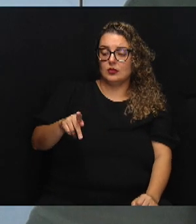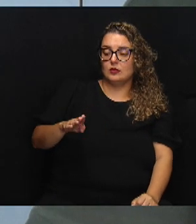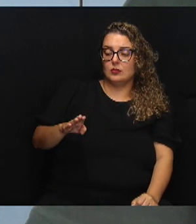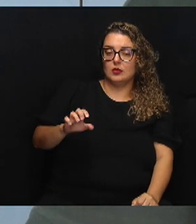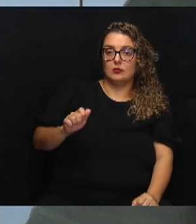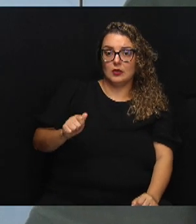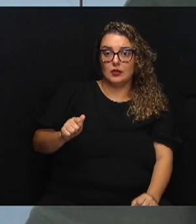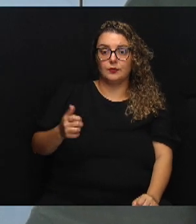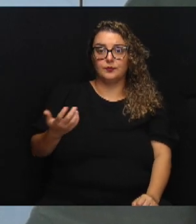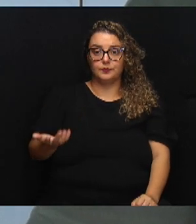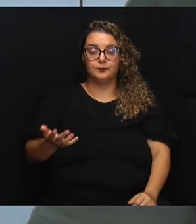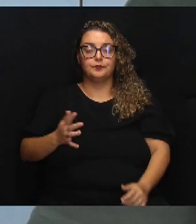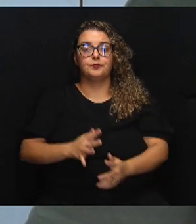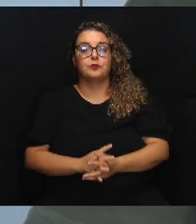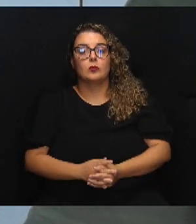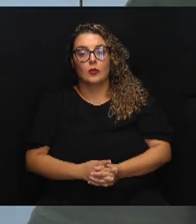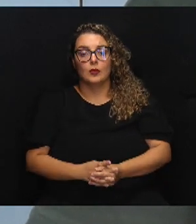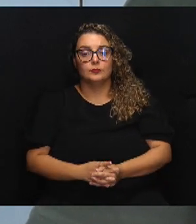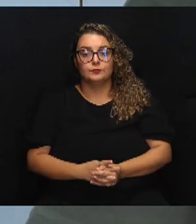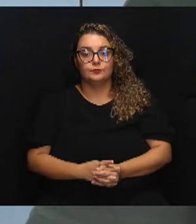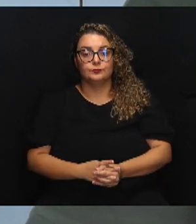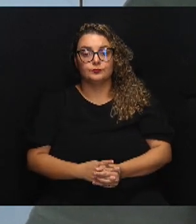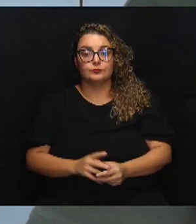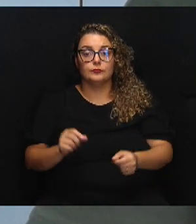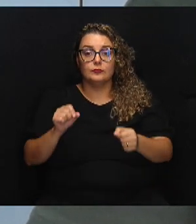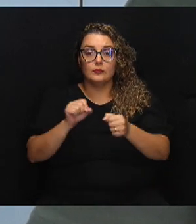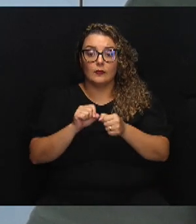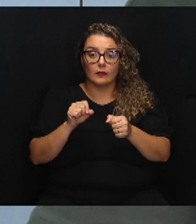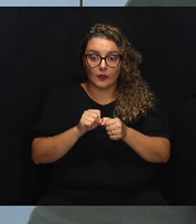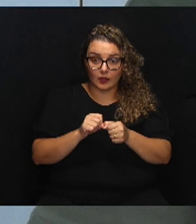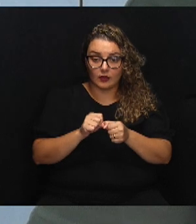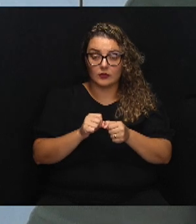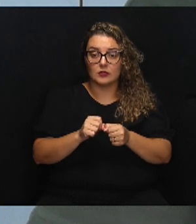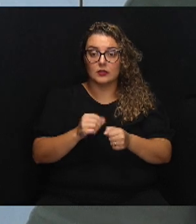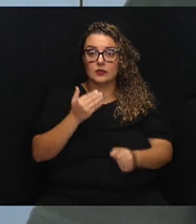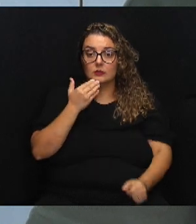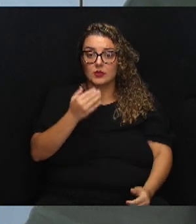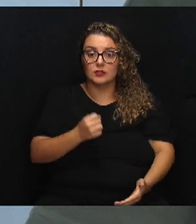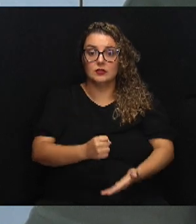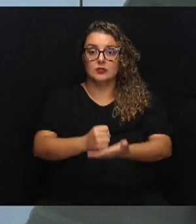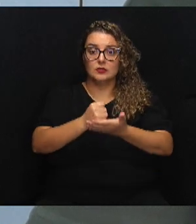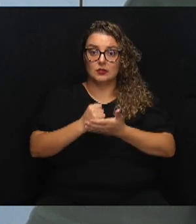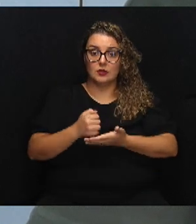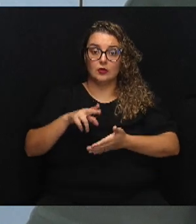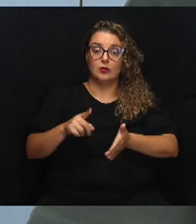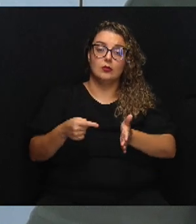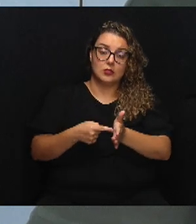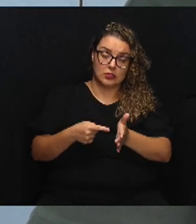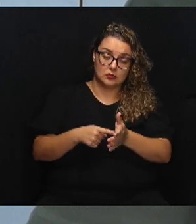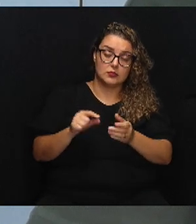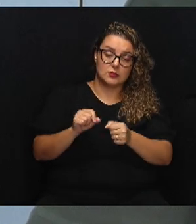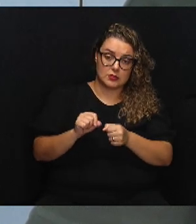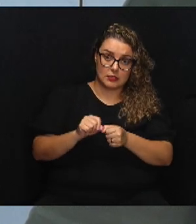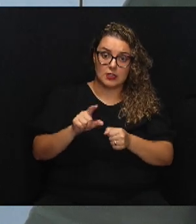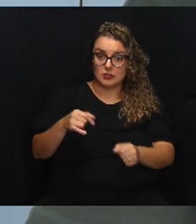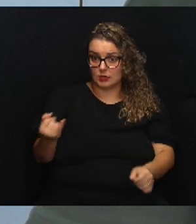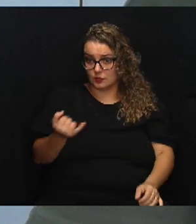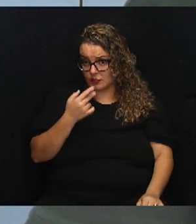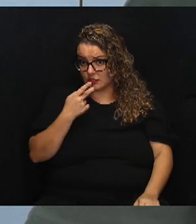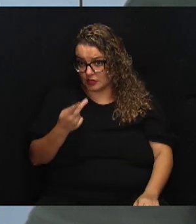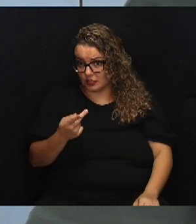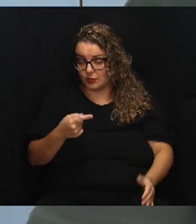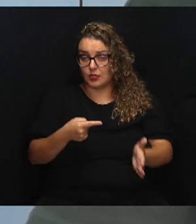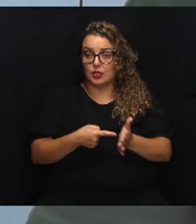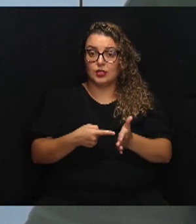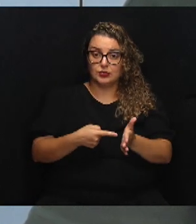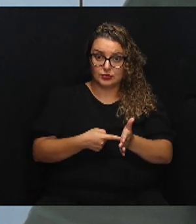Bem-Estar Animal, e fazer e pedir esse socorro ou fazer a denúncia. E é importante ressaltar aqui que a denúncia